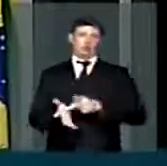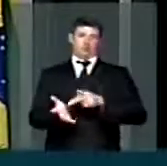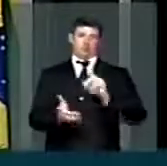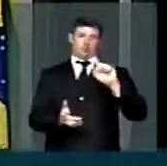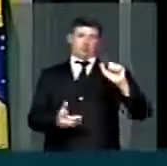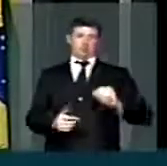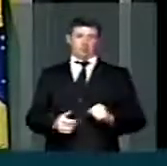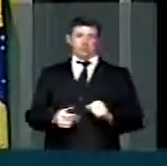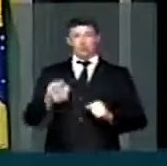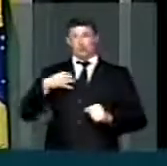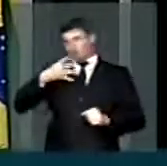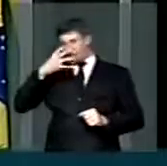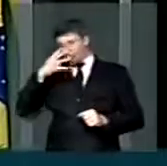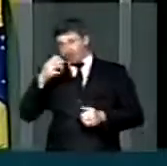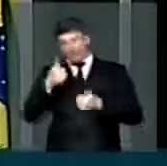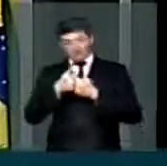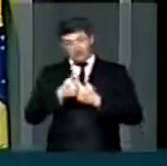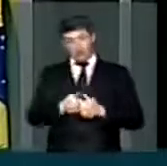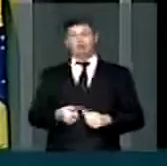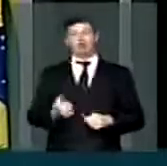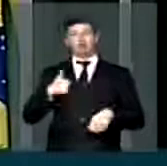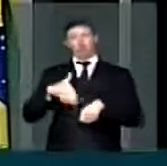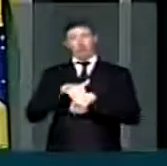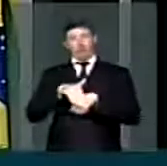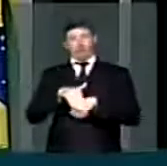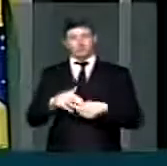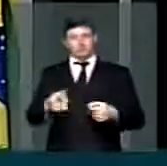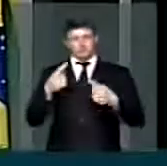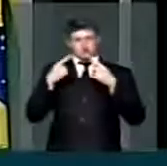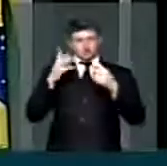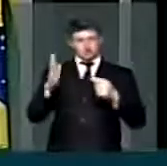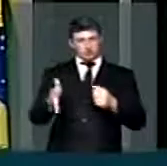Eu tenho acompanhado isso de perto, tenho conversado com